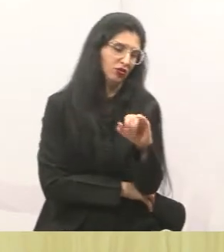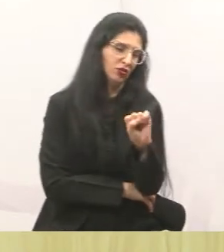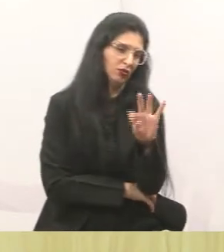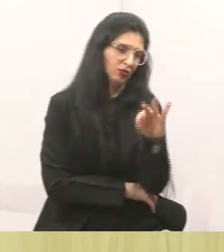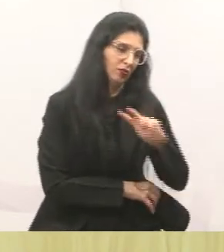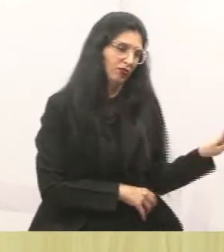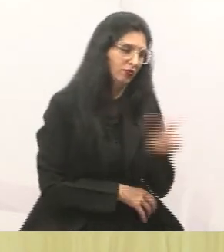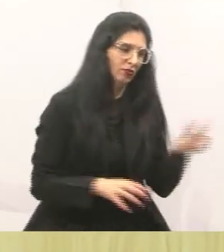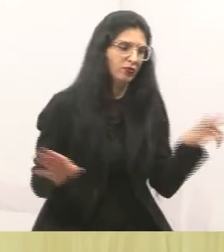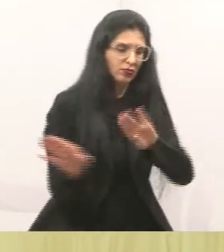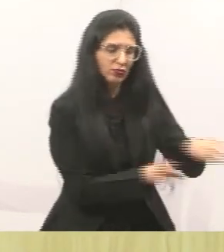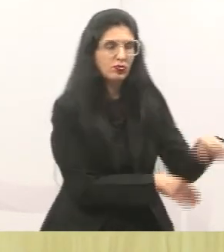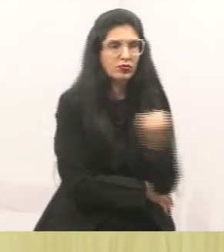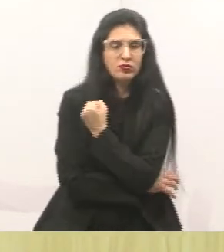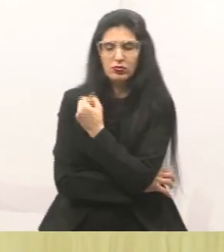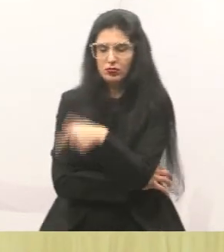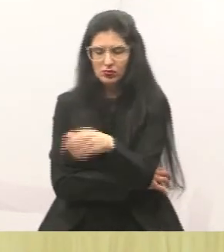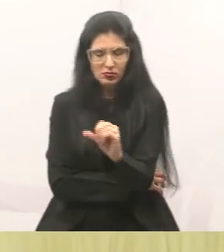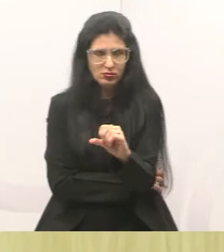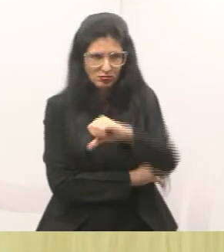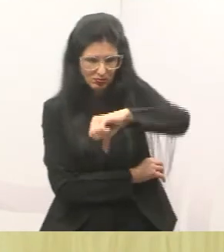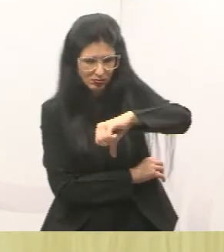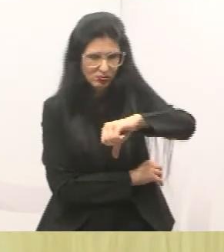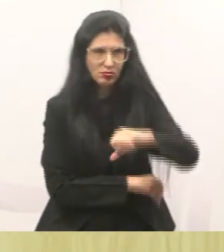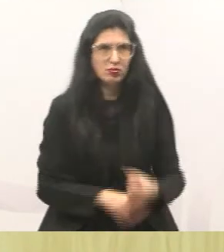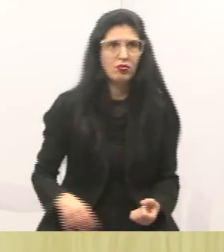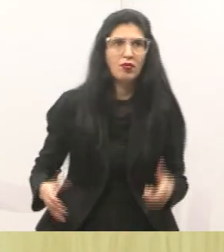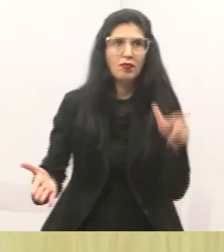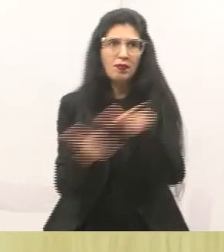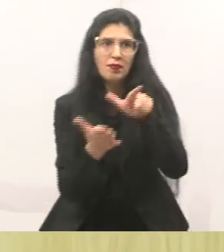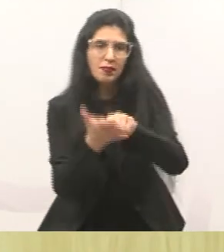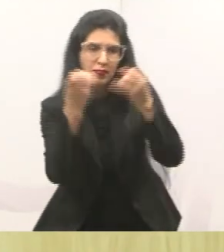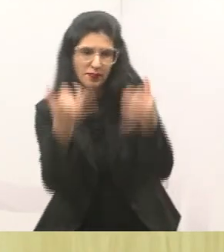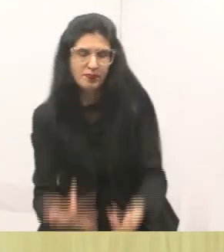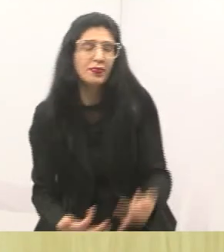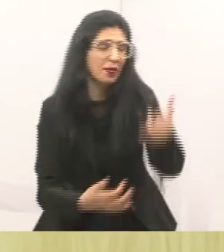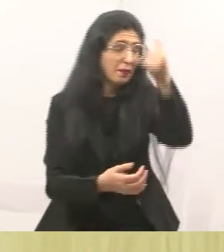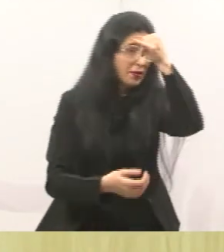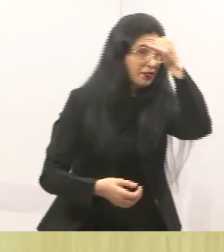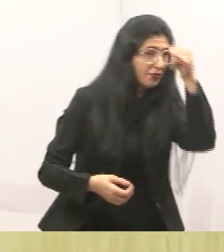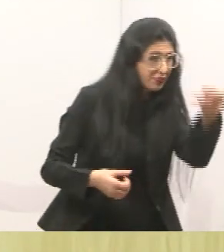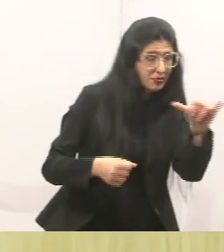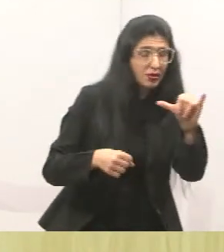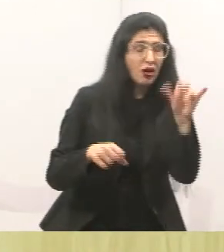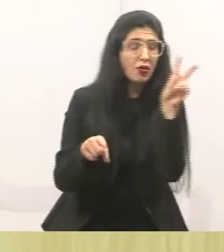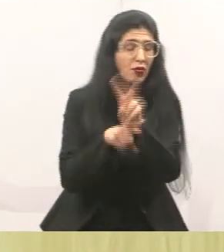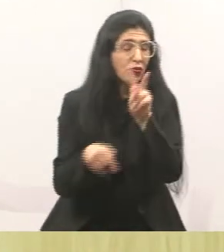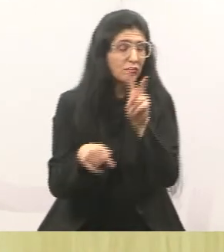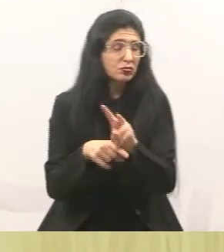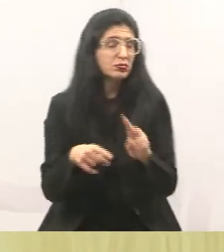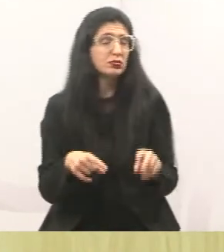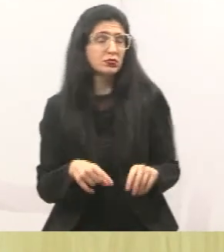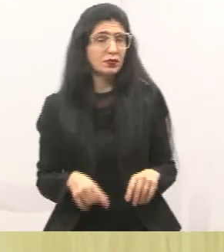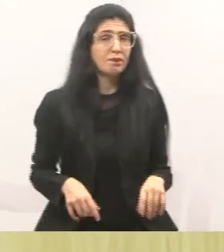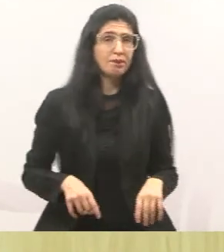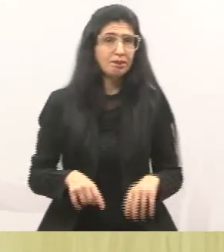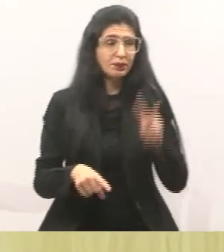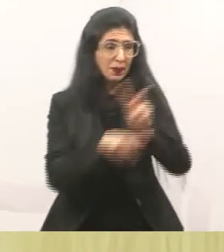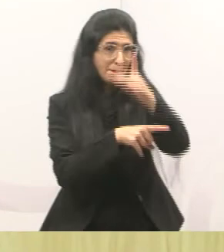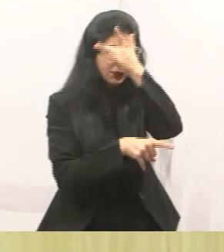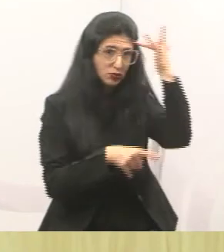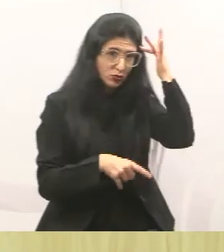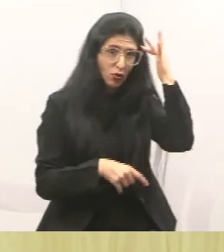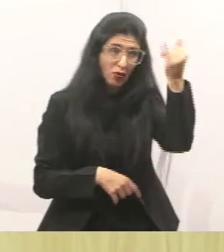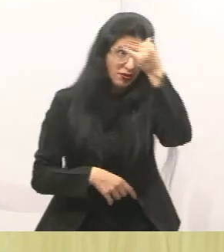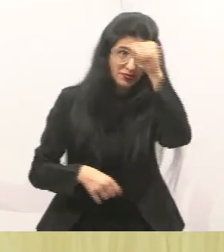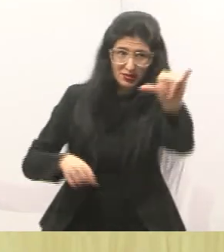Pedido de informação número 79. Considerando que as medidas preventivas e protetivas para minimizar a infecção